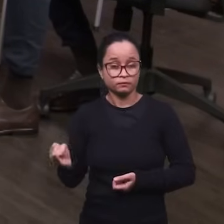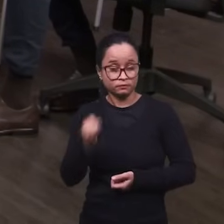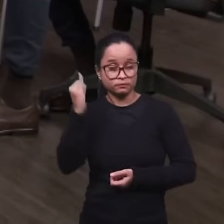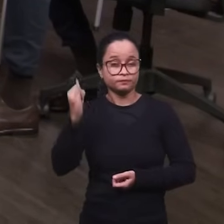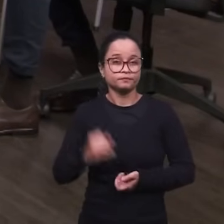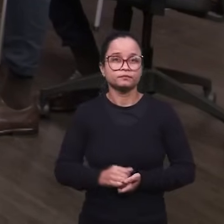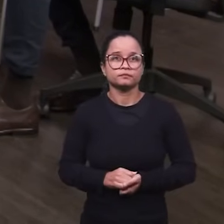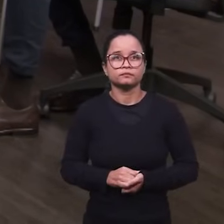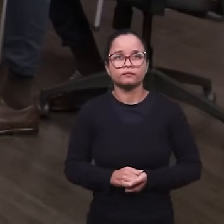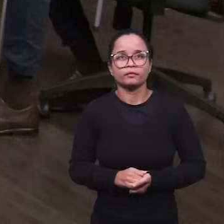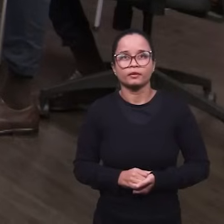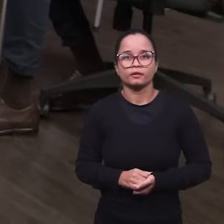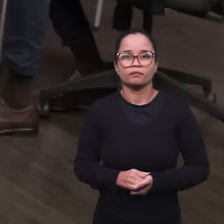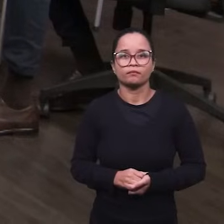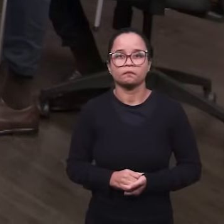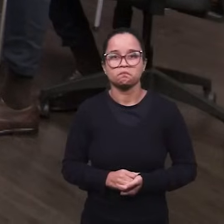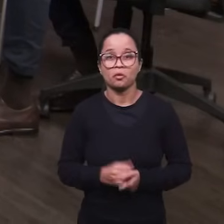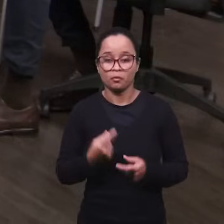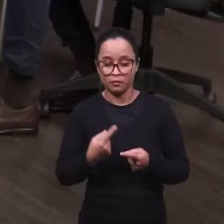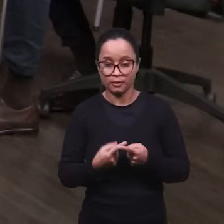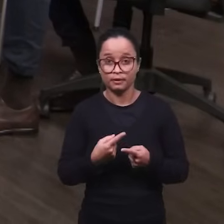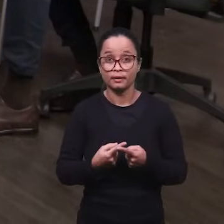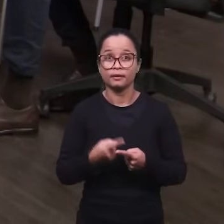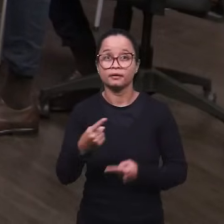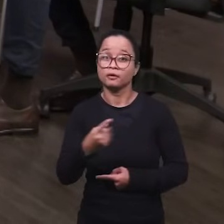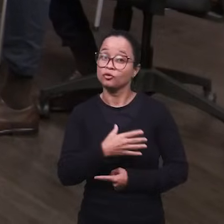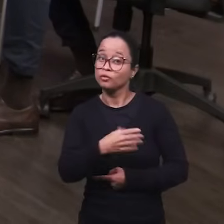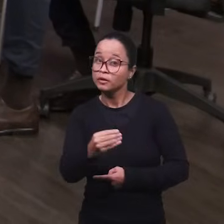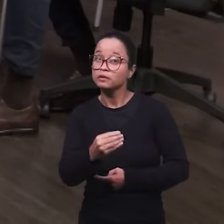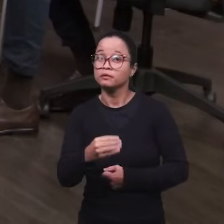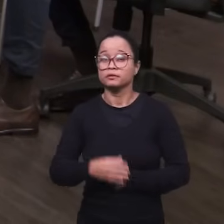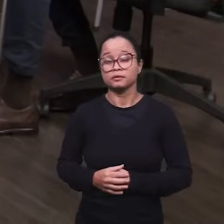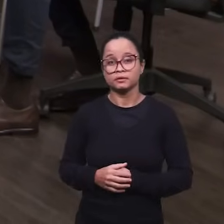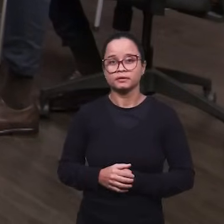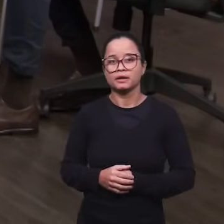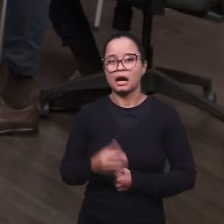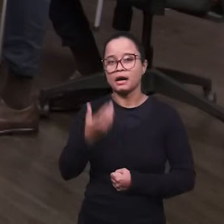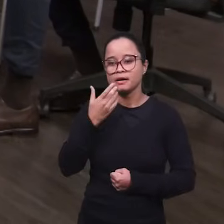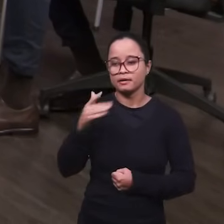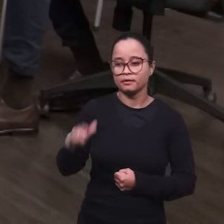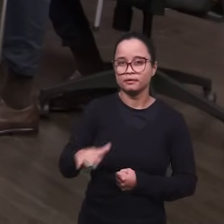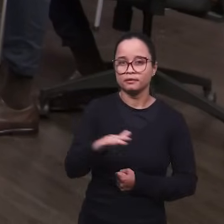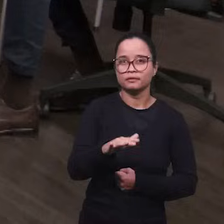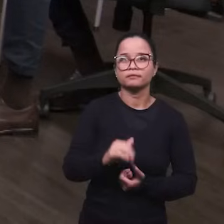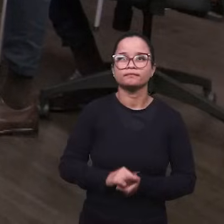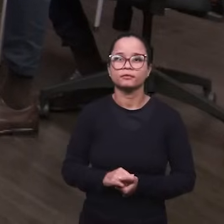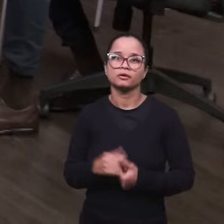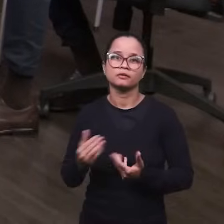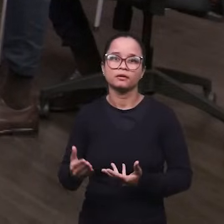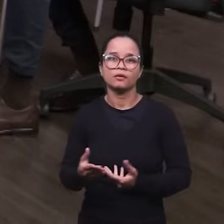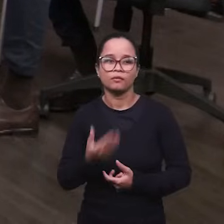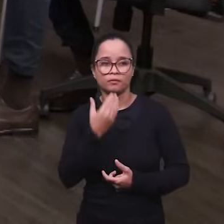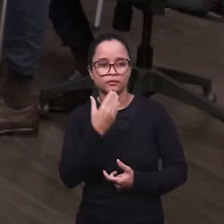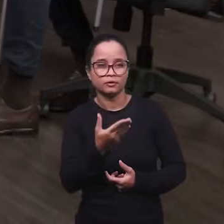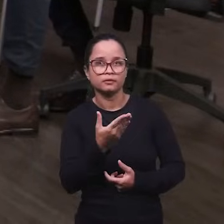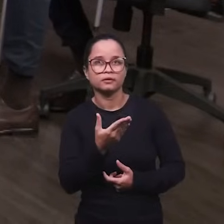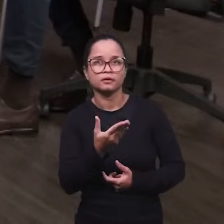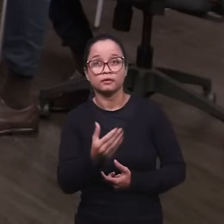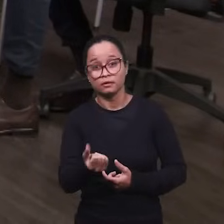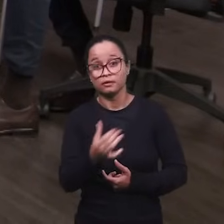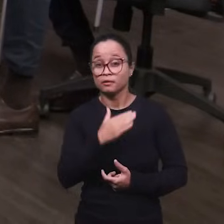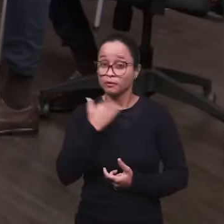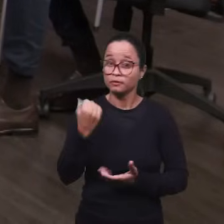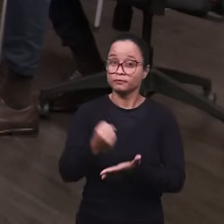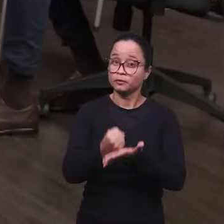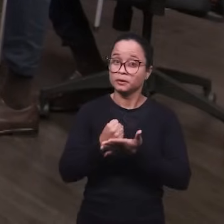Previdência, o cônjuge e os filhos, né, que ainda de repente são crianças, vão ter direito à pensão por morte. Agora você